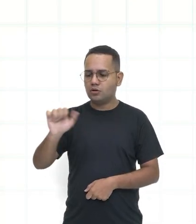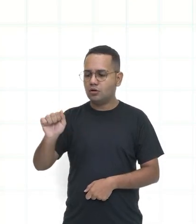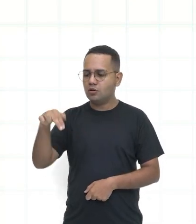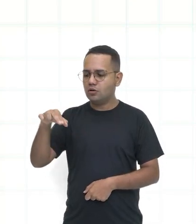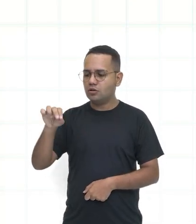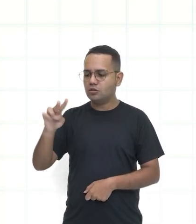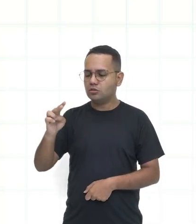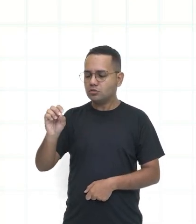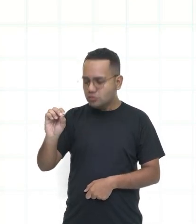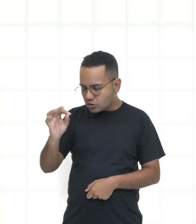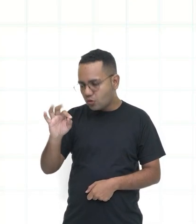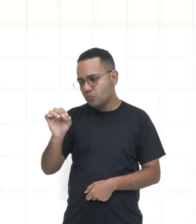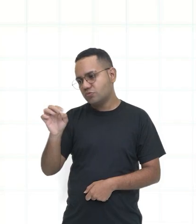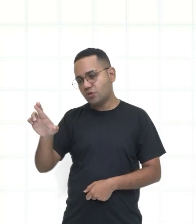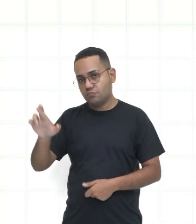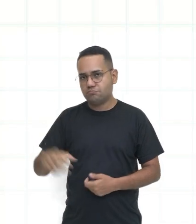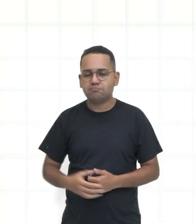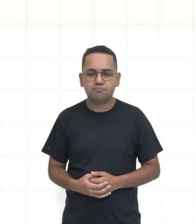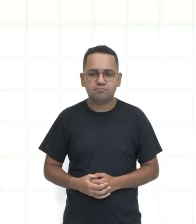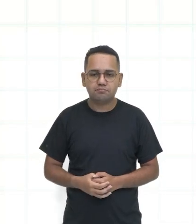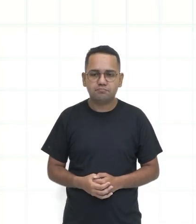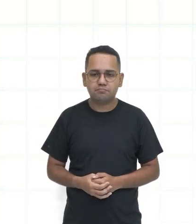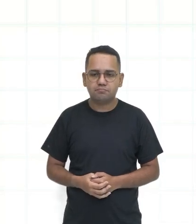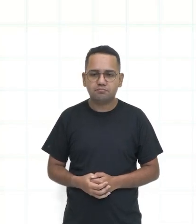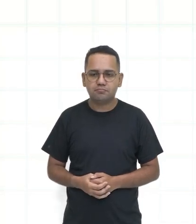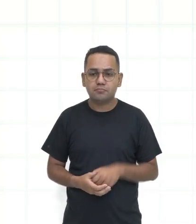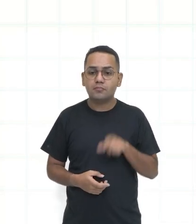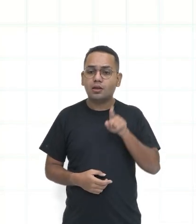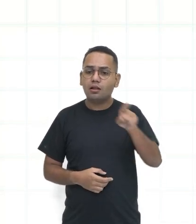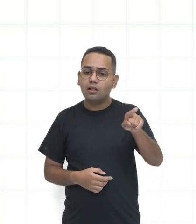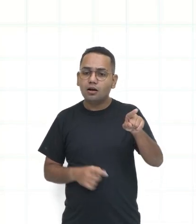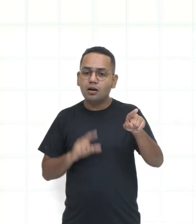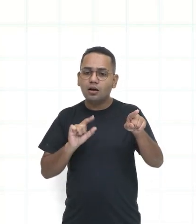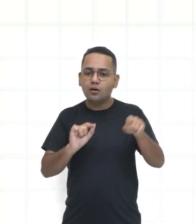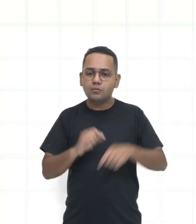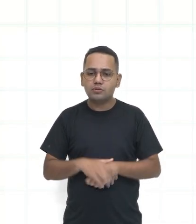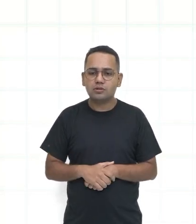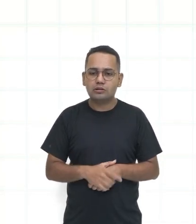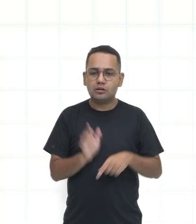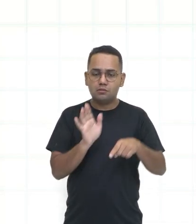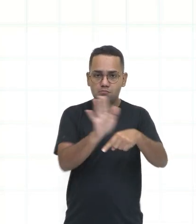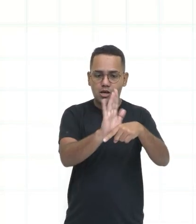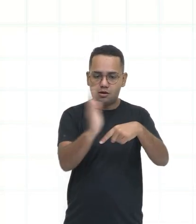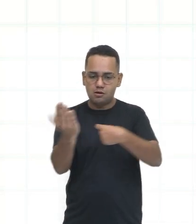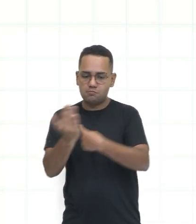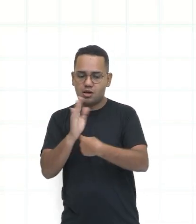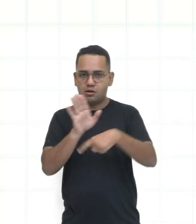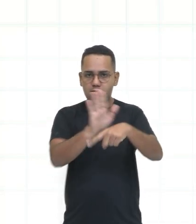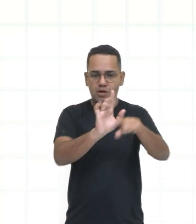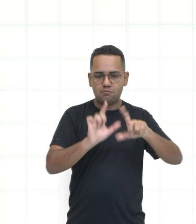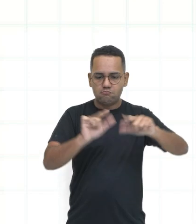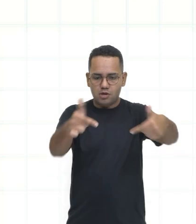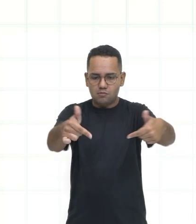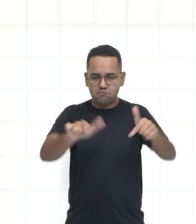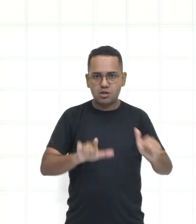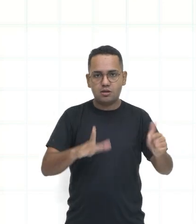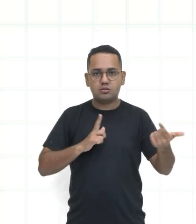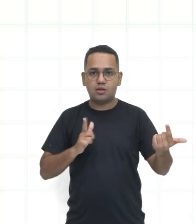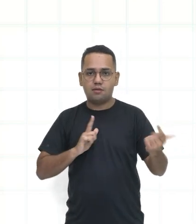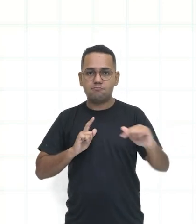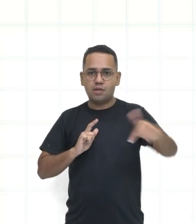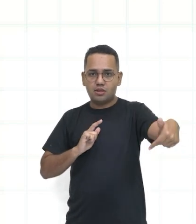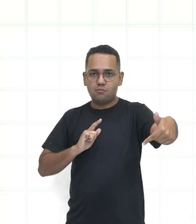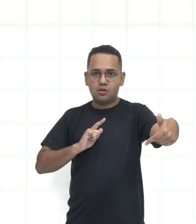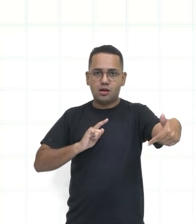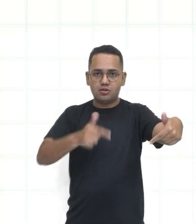expressar, no caso do each other, né? Each other, uma ação mútua entre duas pessoas, tá? Então, eu vou utilizar